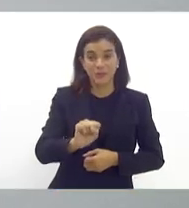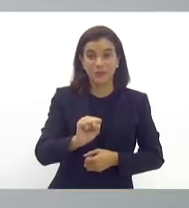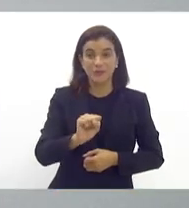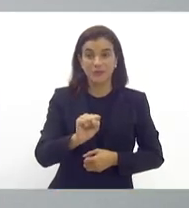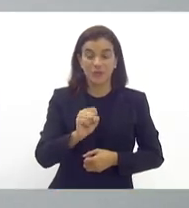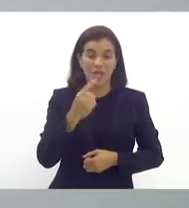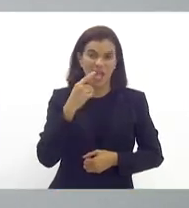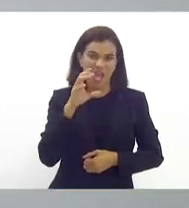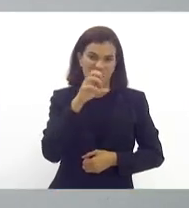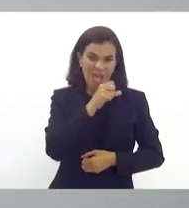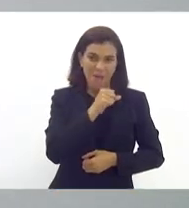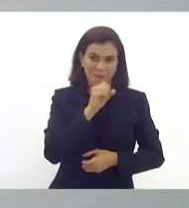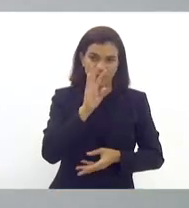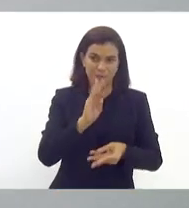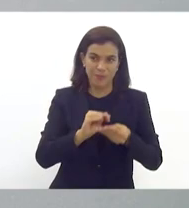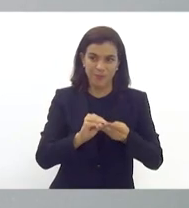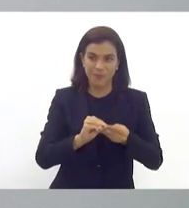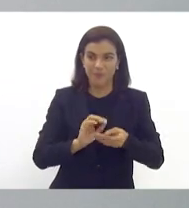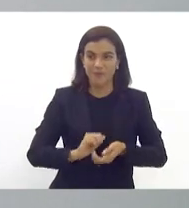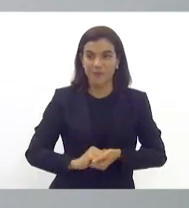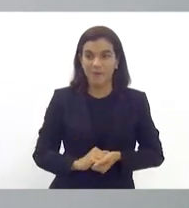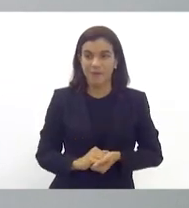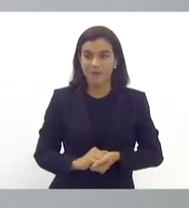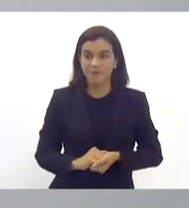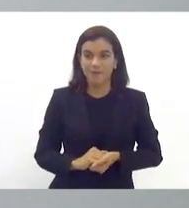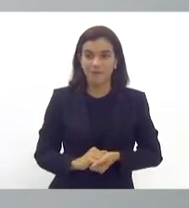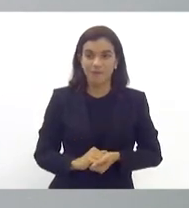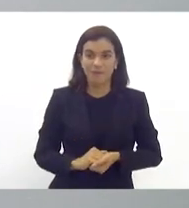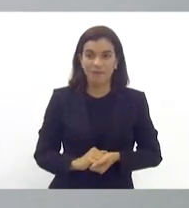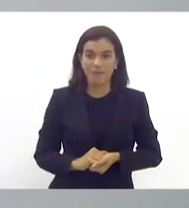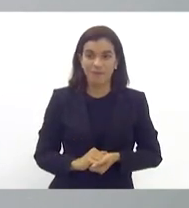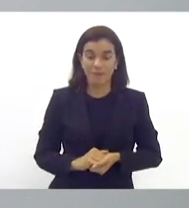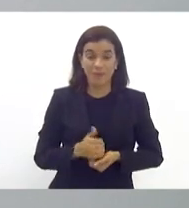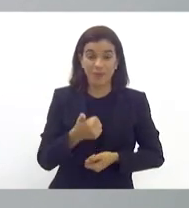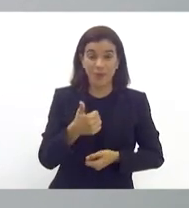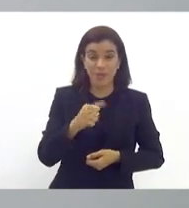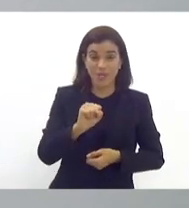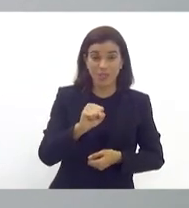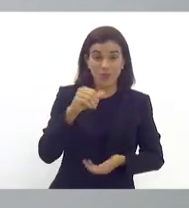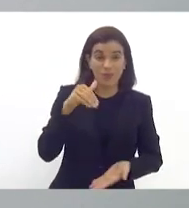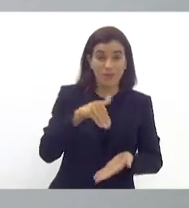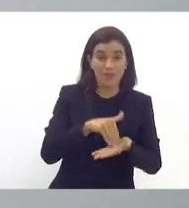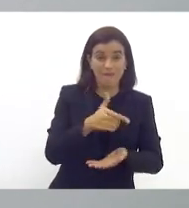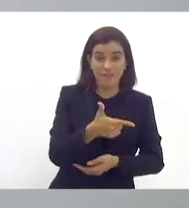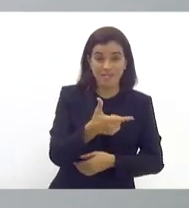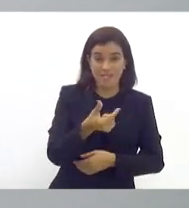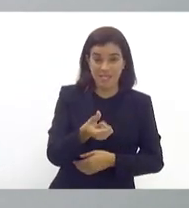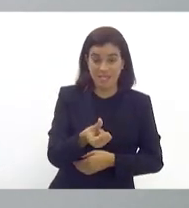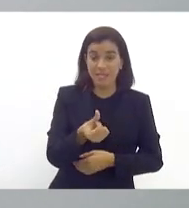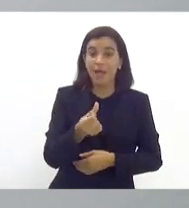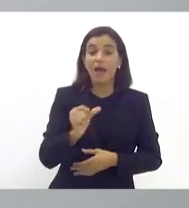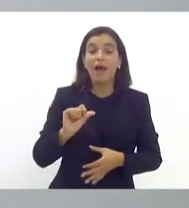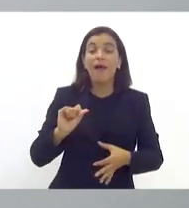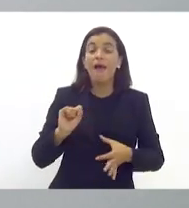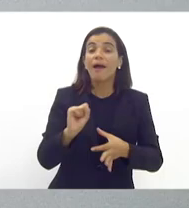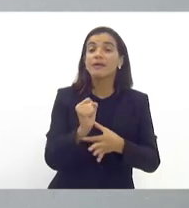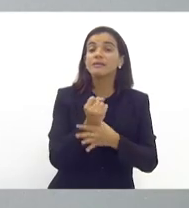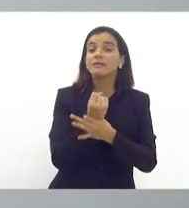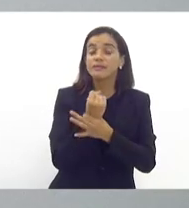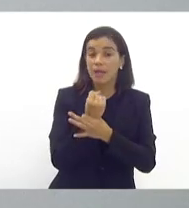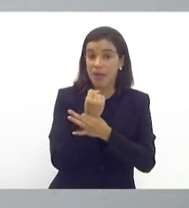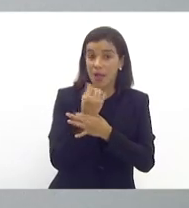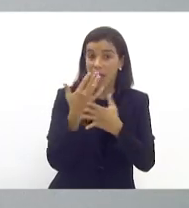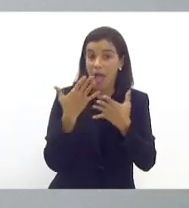viu senhores deputados do do 18 ao 26 é assegurada